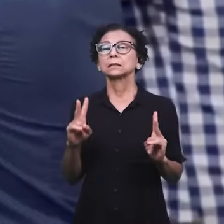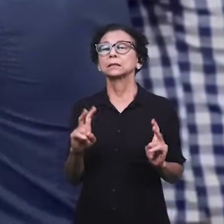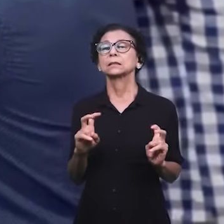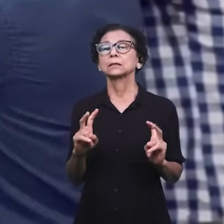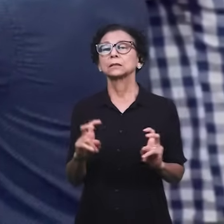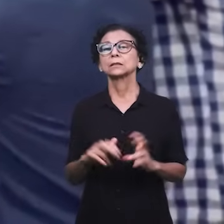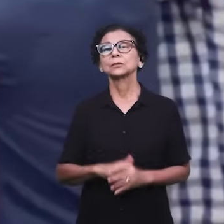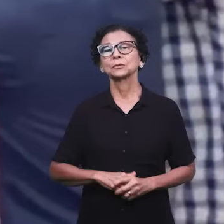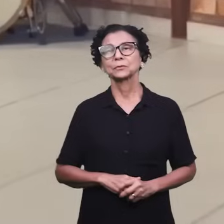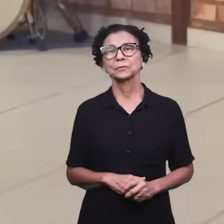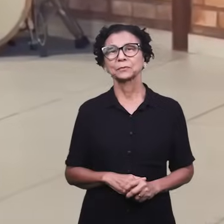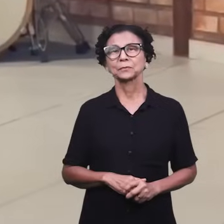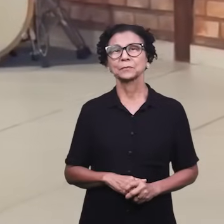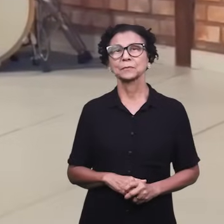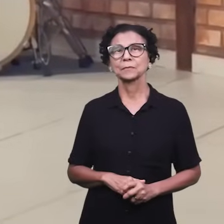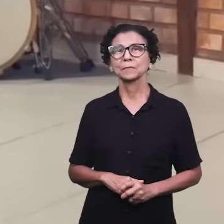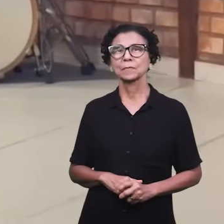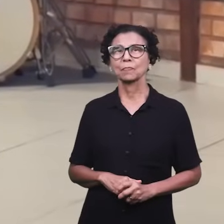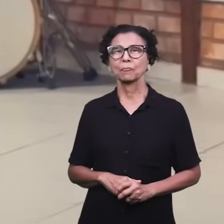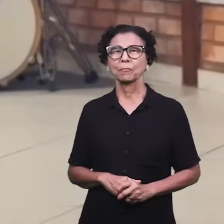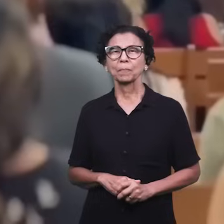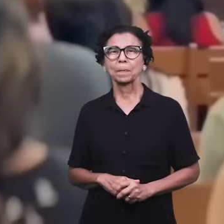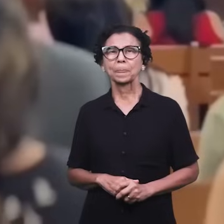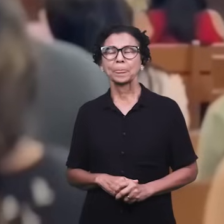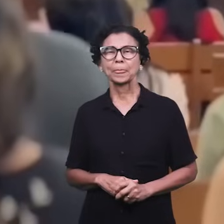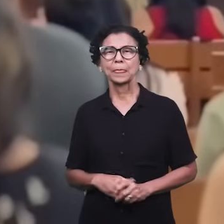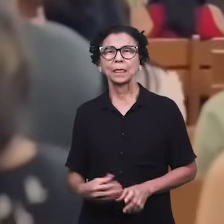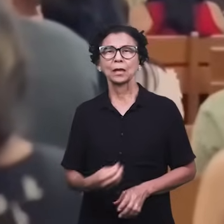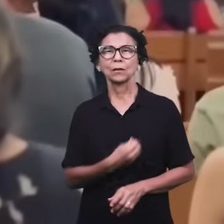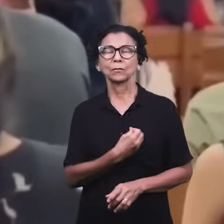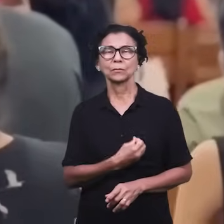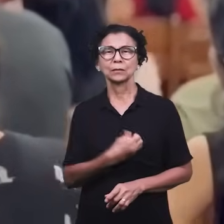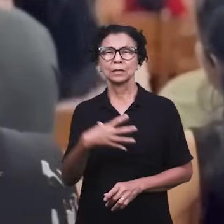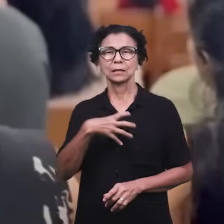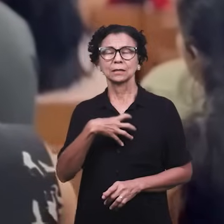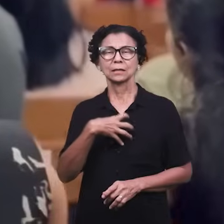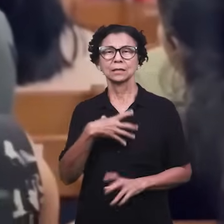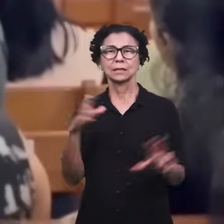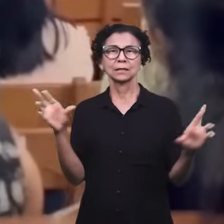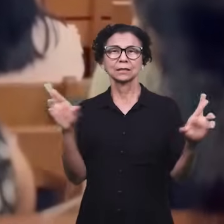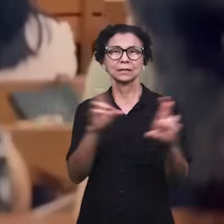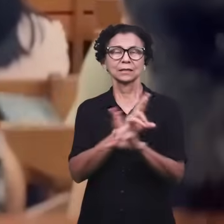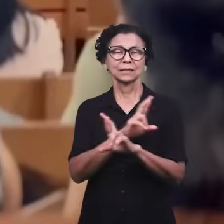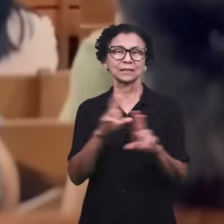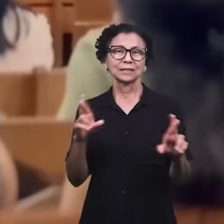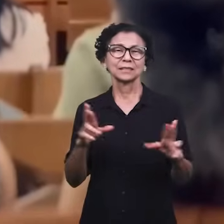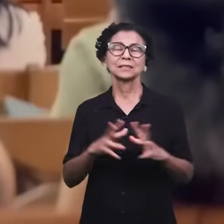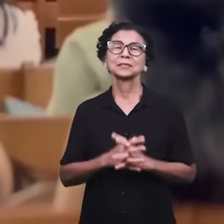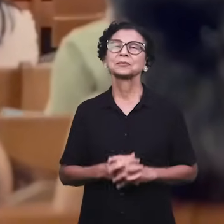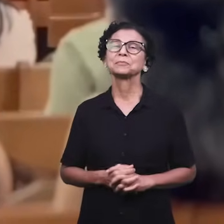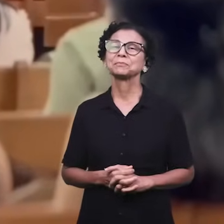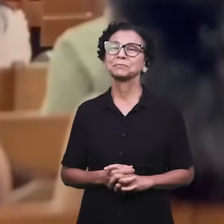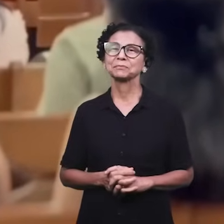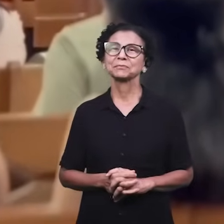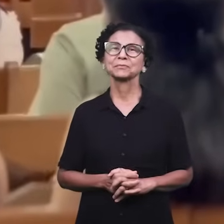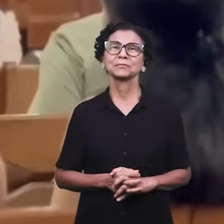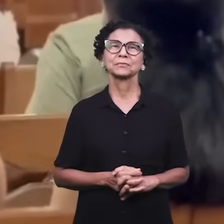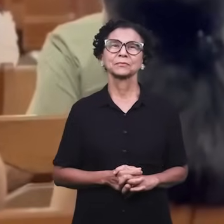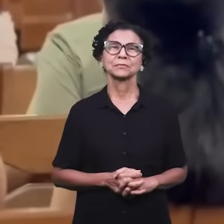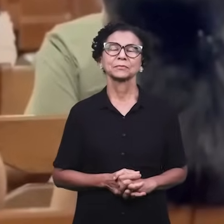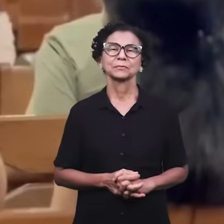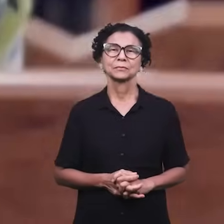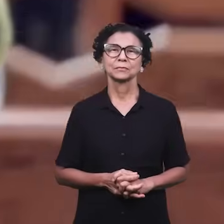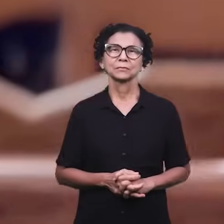tratamos foi vida sentimental. Um assunto que chama muita atenção para eles, não é verdade? Mas